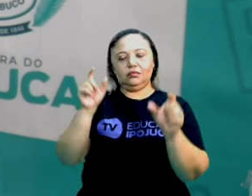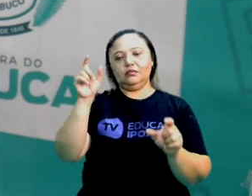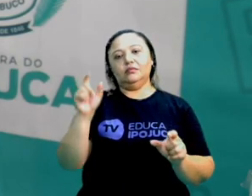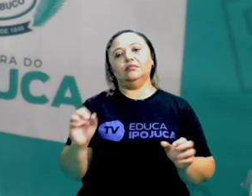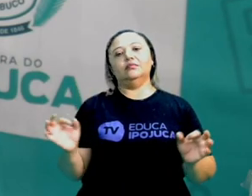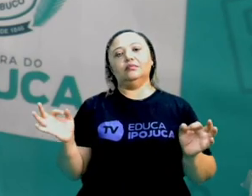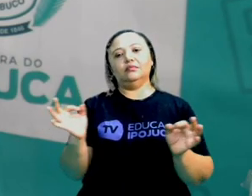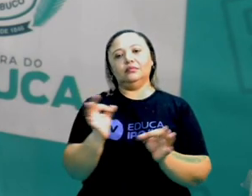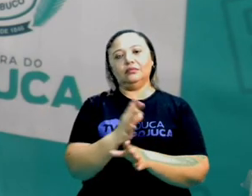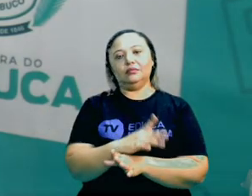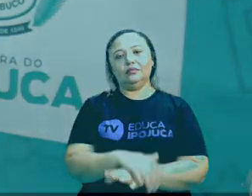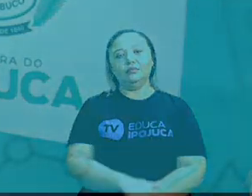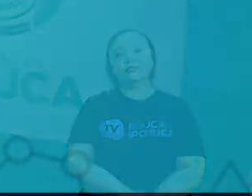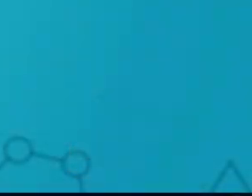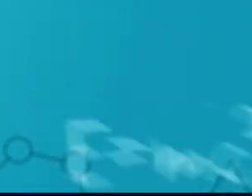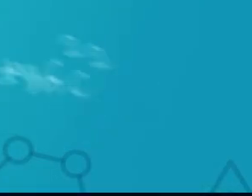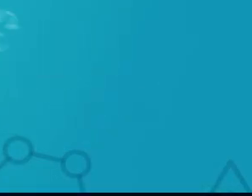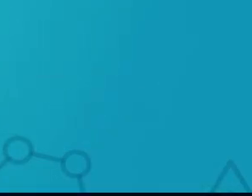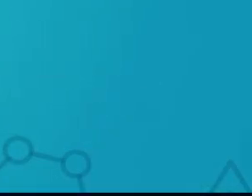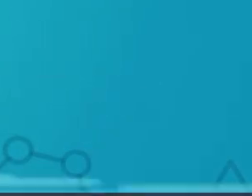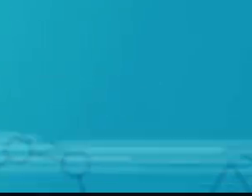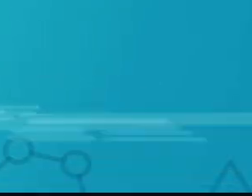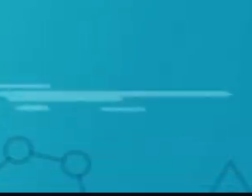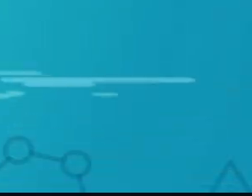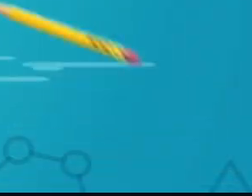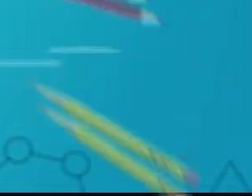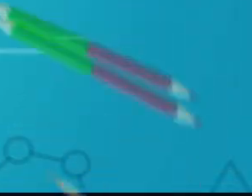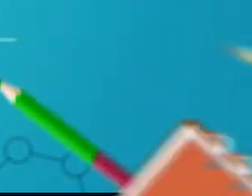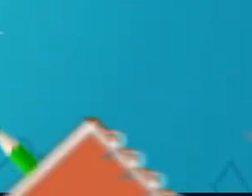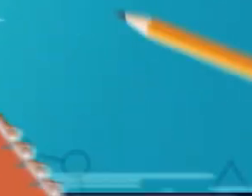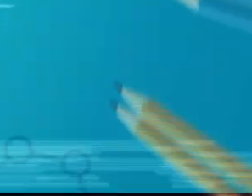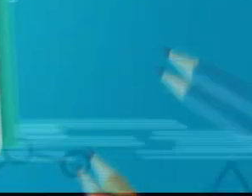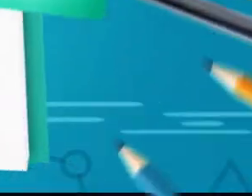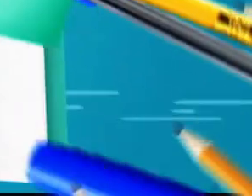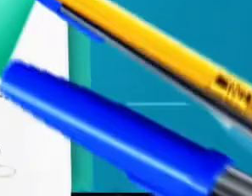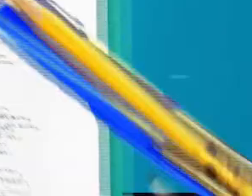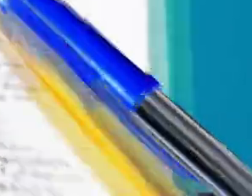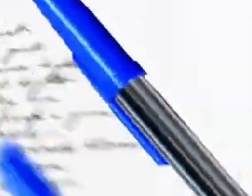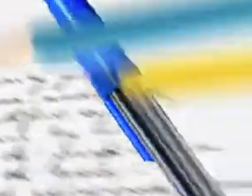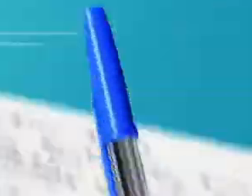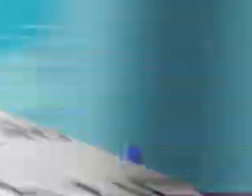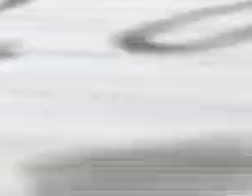e até a próxima aula.